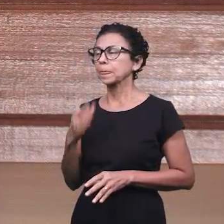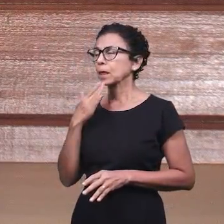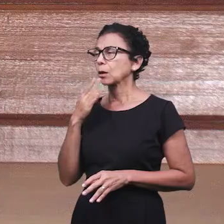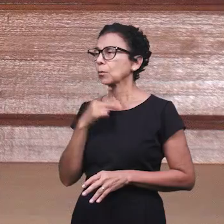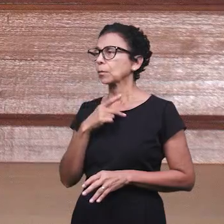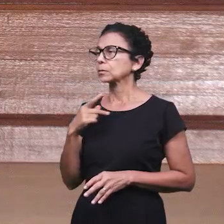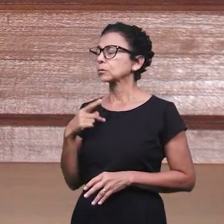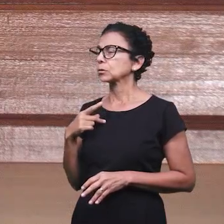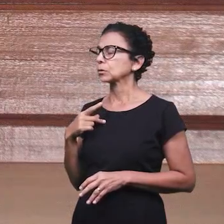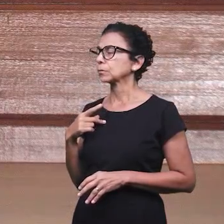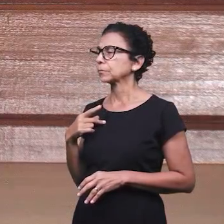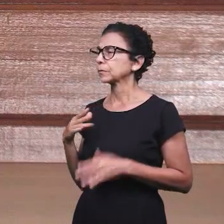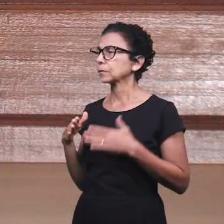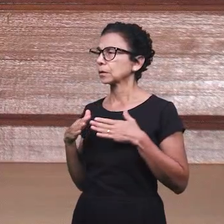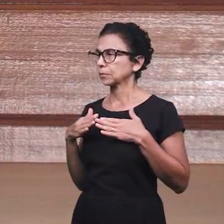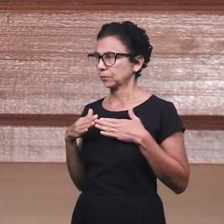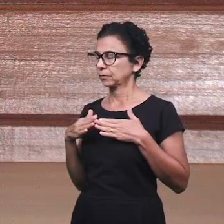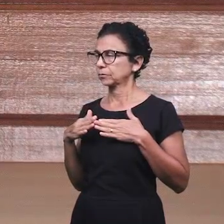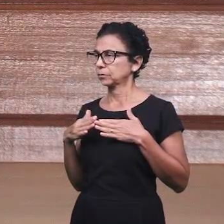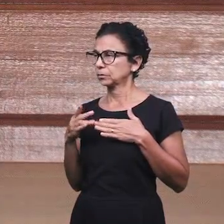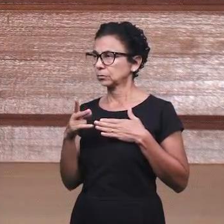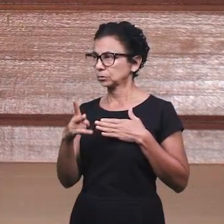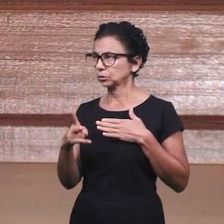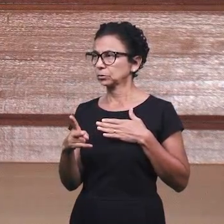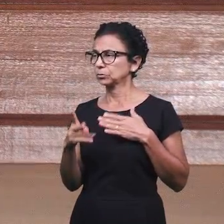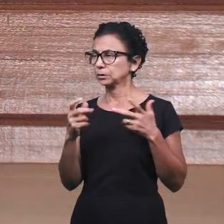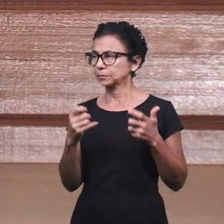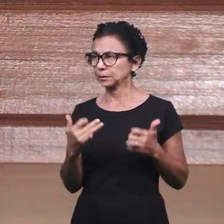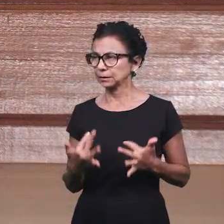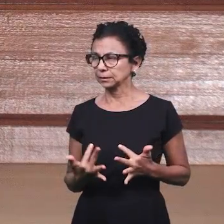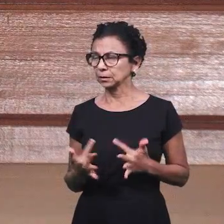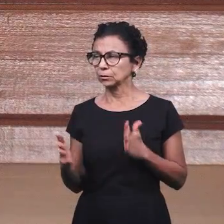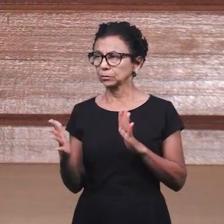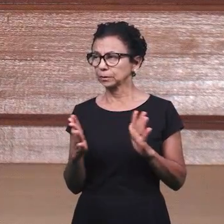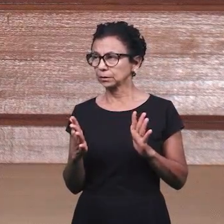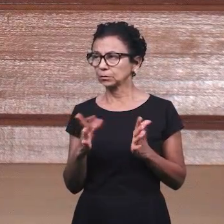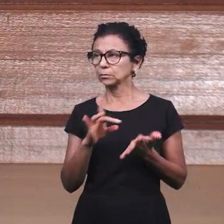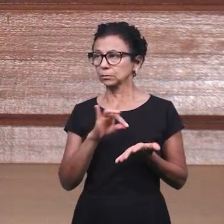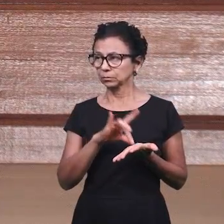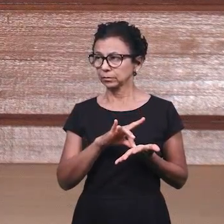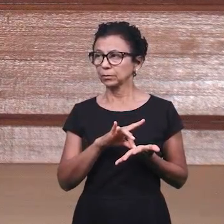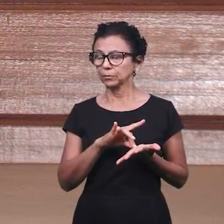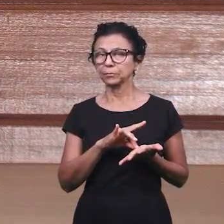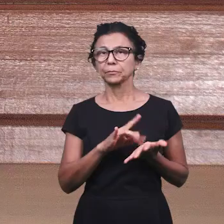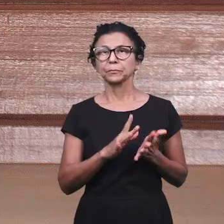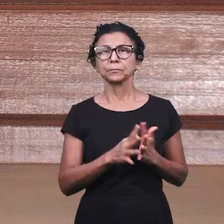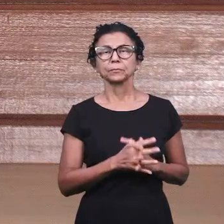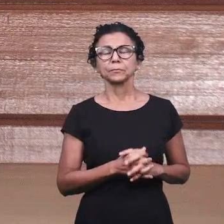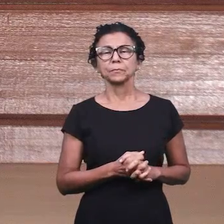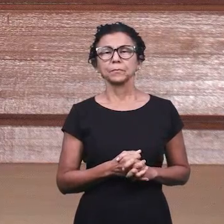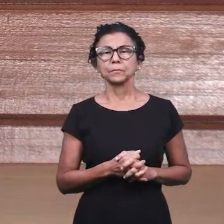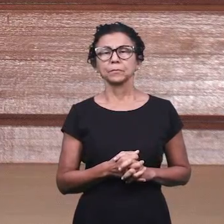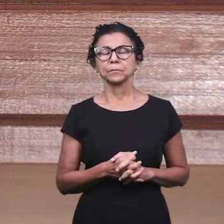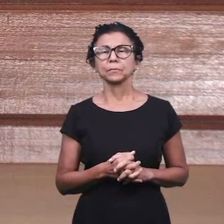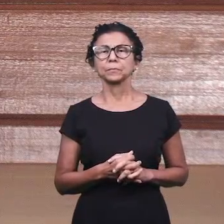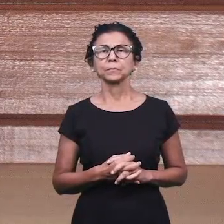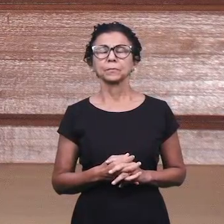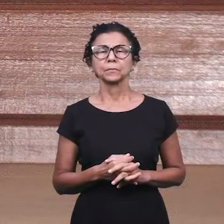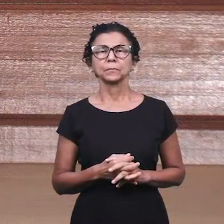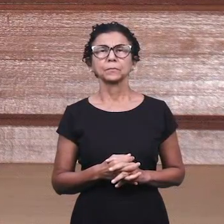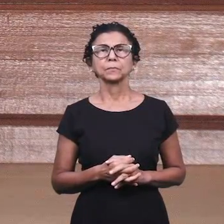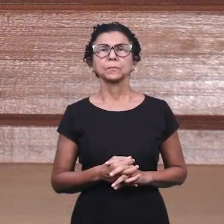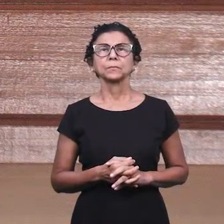pastor Silvio que possa discorrer um pouco sobre essa questão, desse momento e a situação, pais contra filhos, tudo